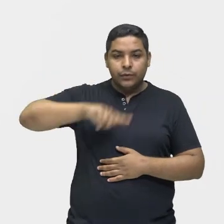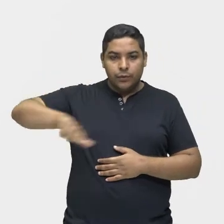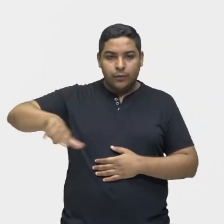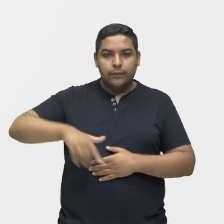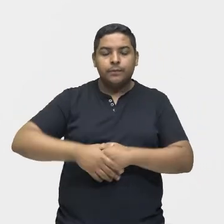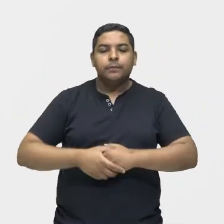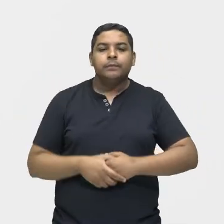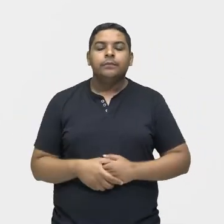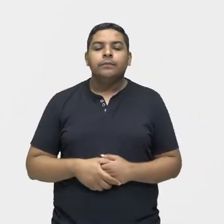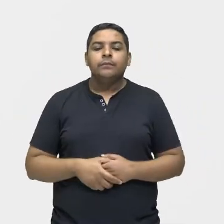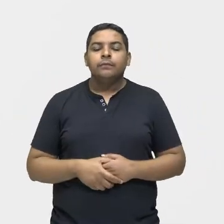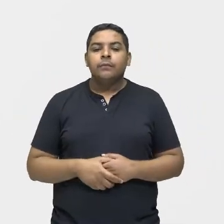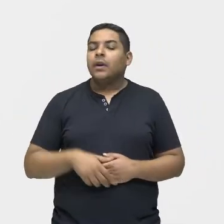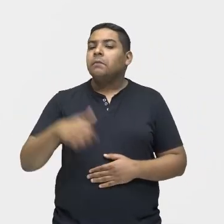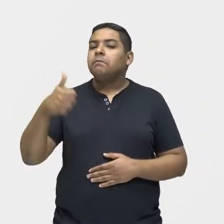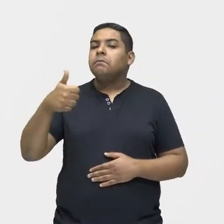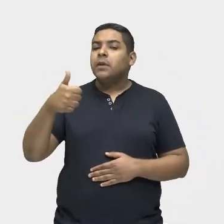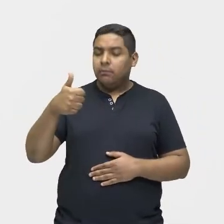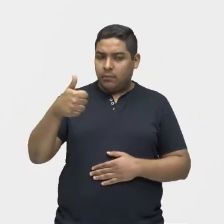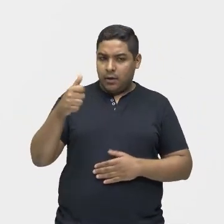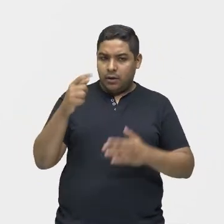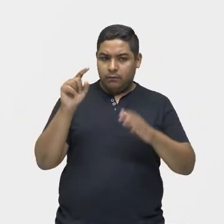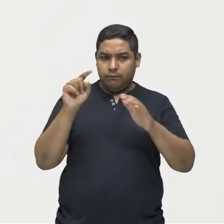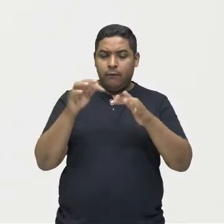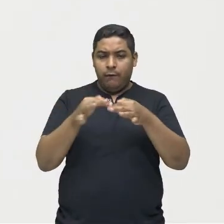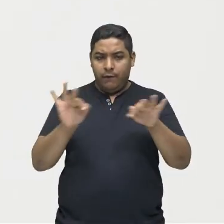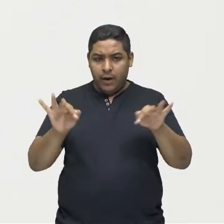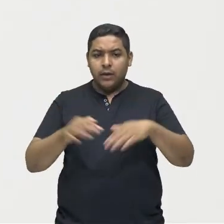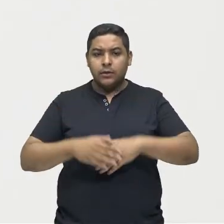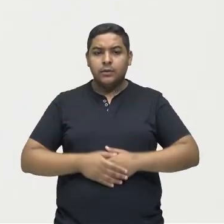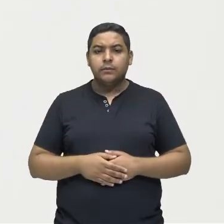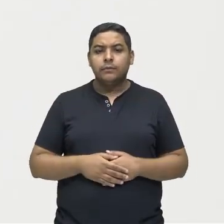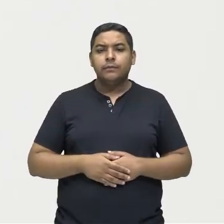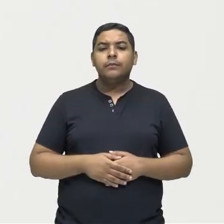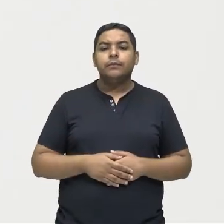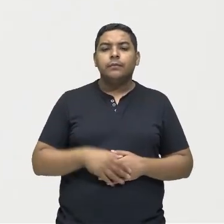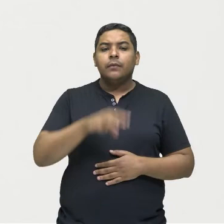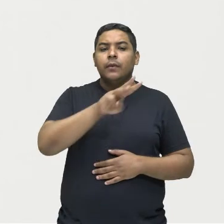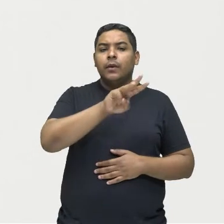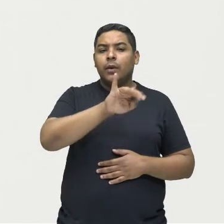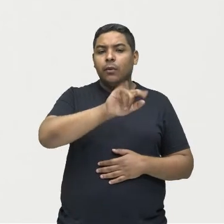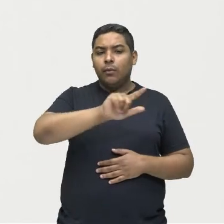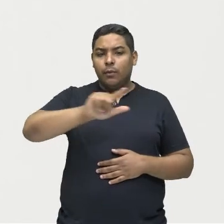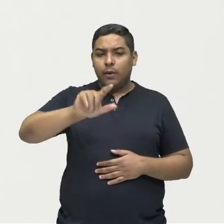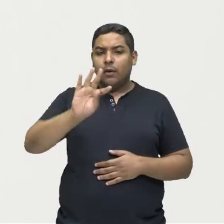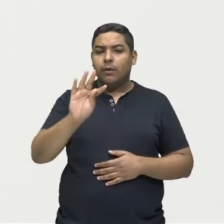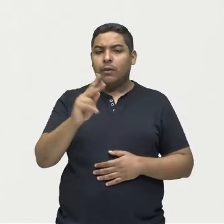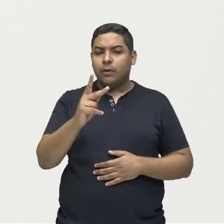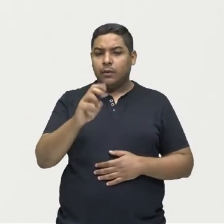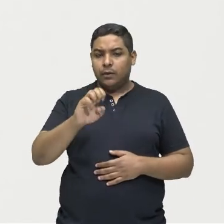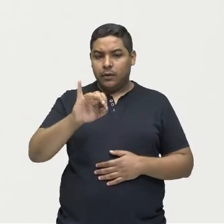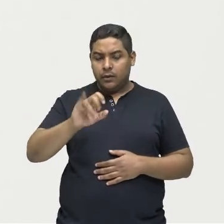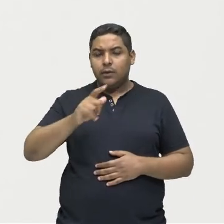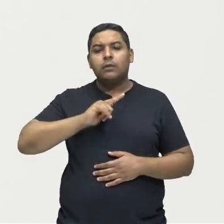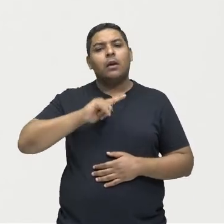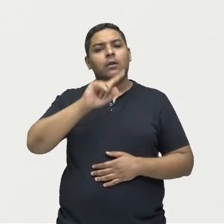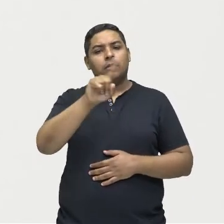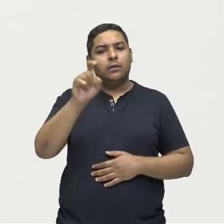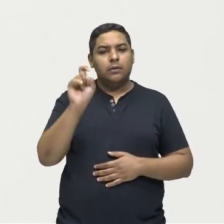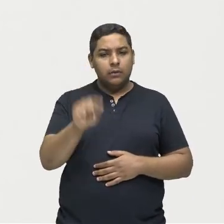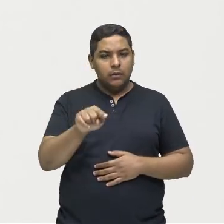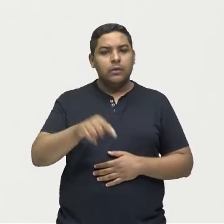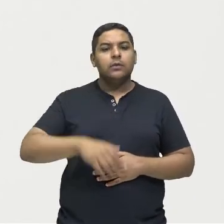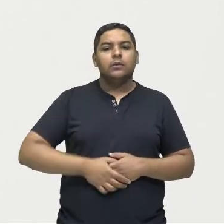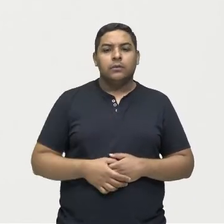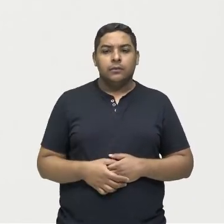primeira frase, né, nós temos will be, então nós já temos aqui uma forma interrogativa, né, por causa do ponto de interrogação, isso evidencia, e